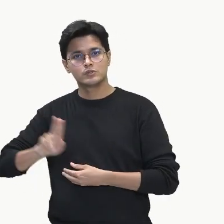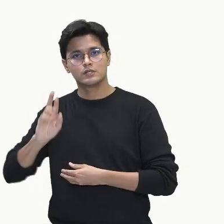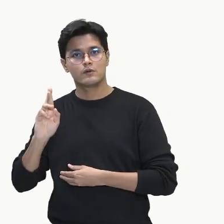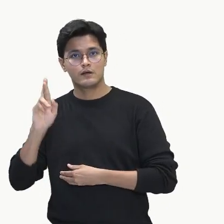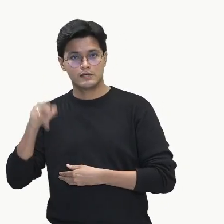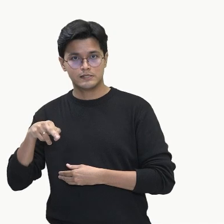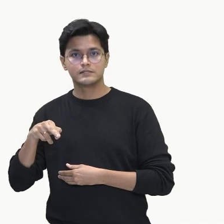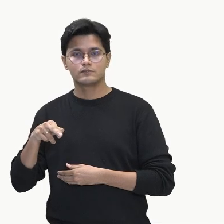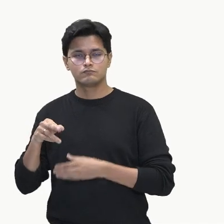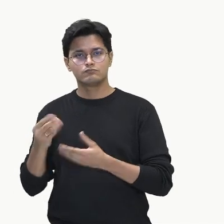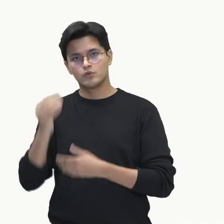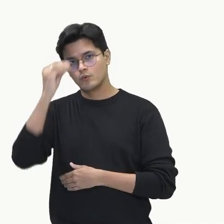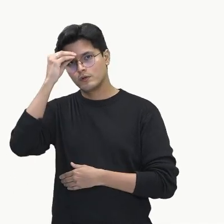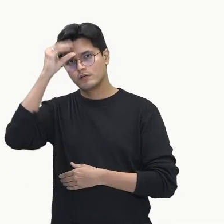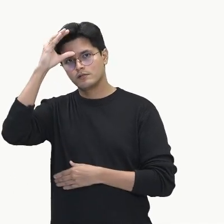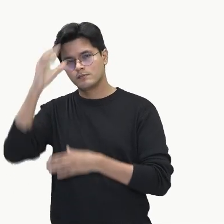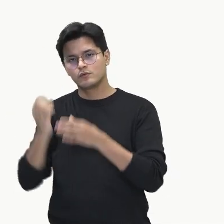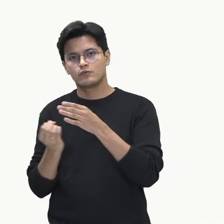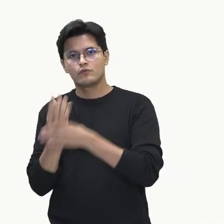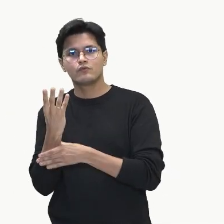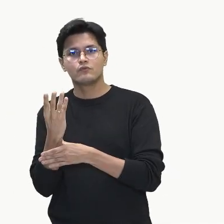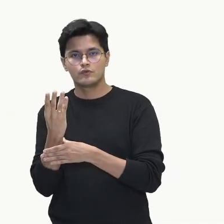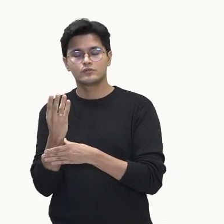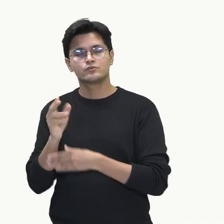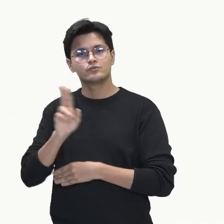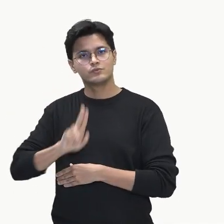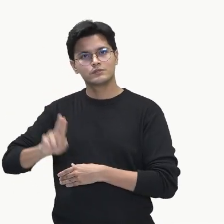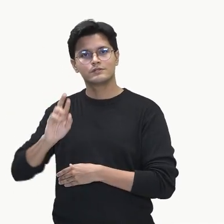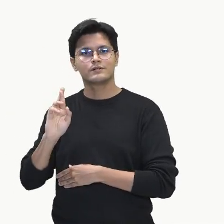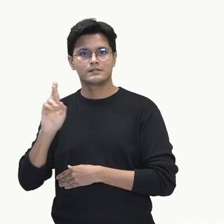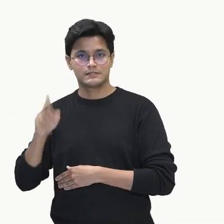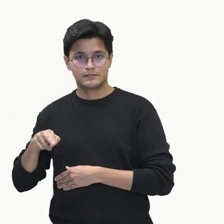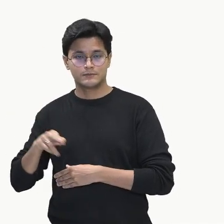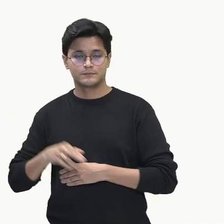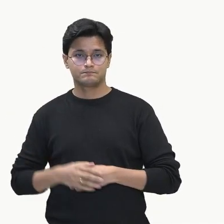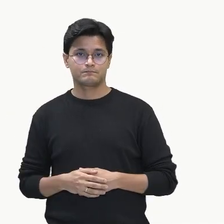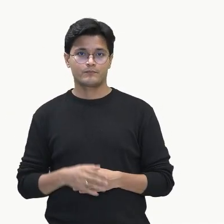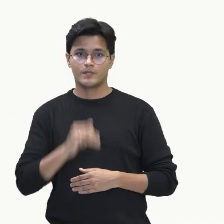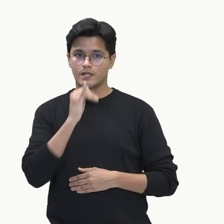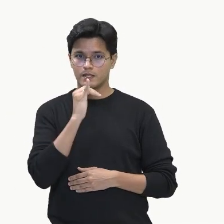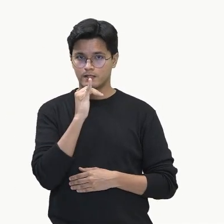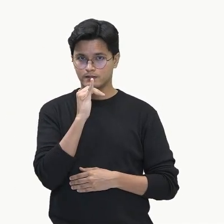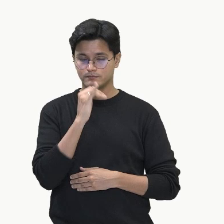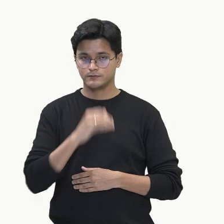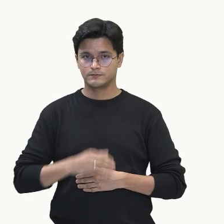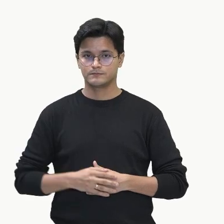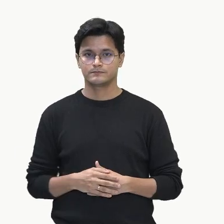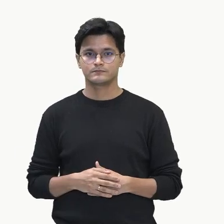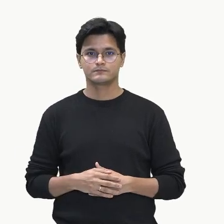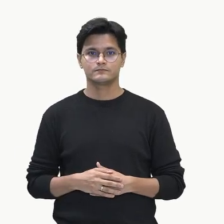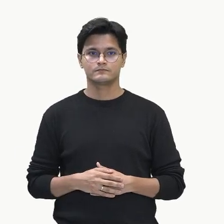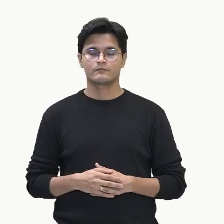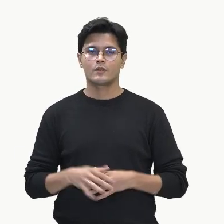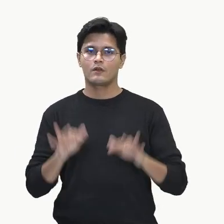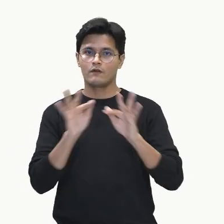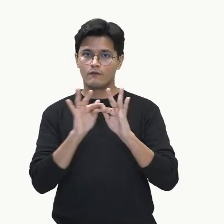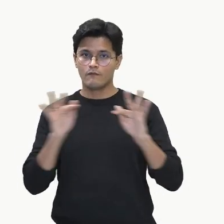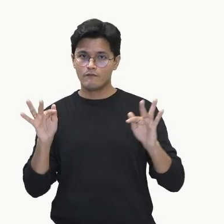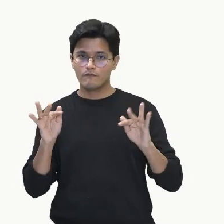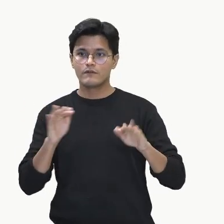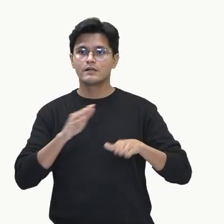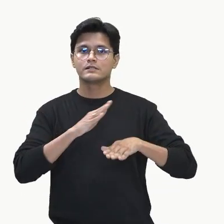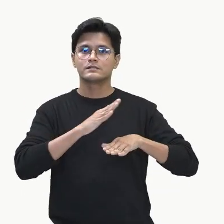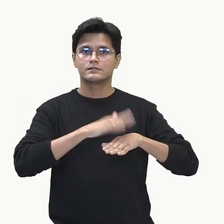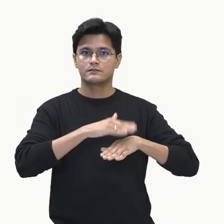a fonte desse conhecimento é a razão. Aqui a gente vai trazer, por exemplo, uma frase do